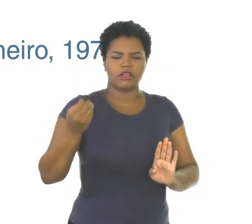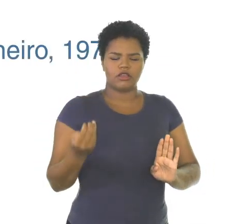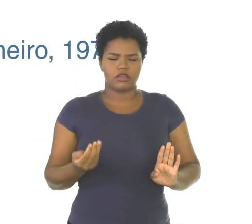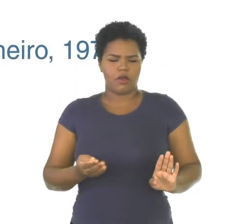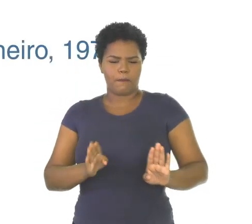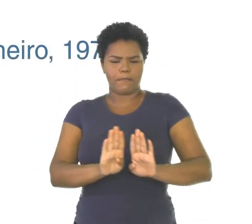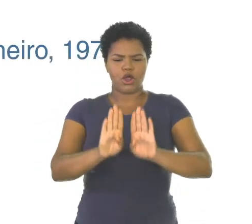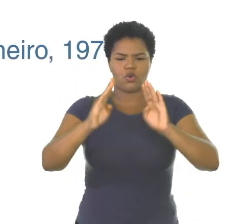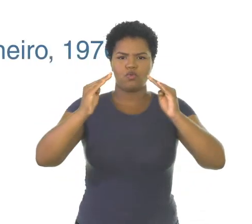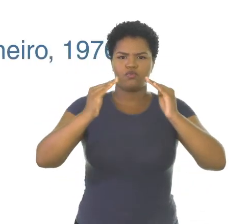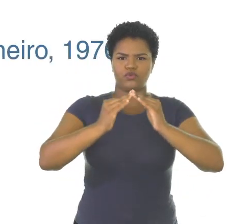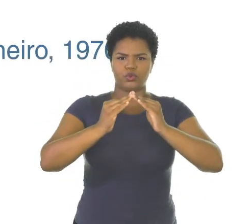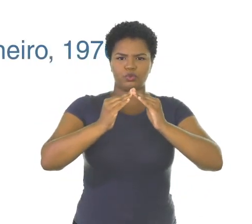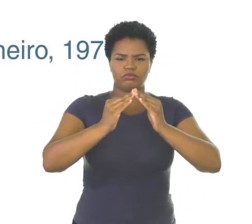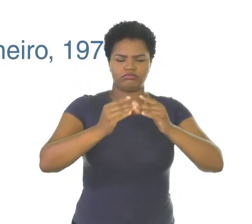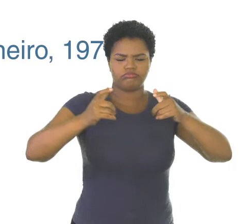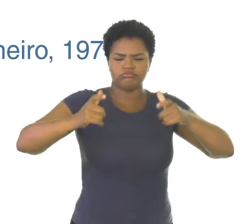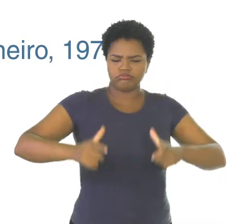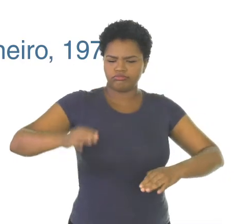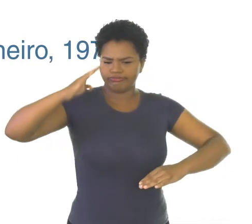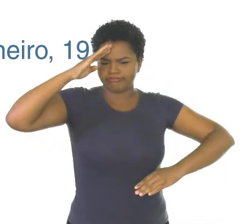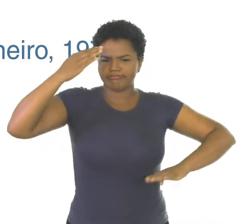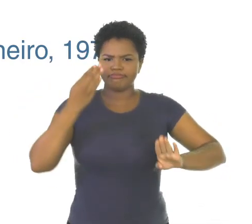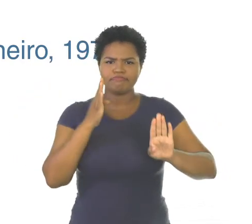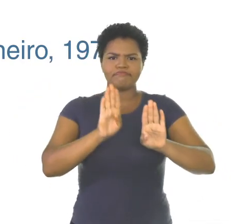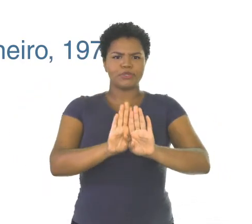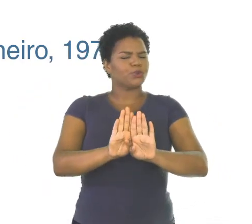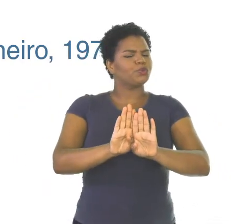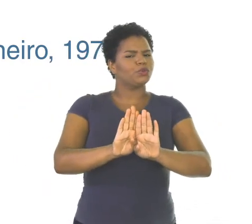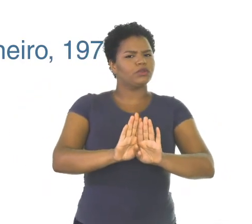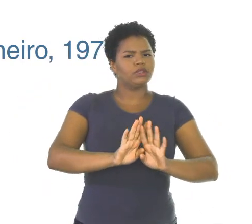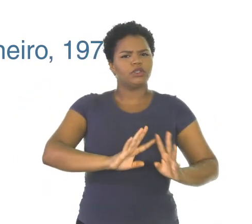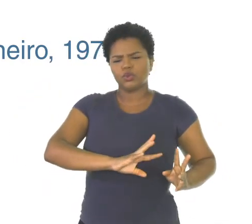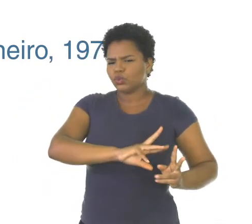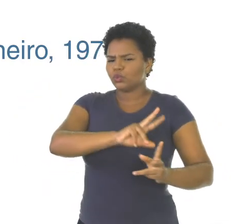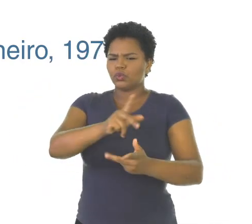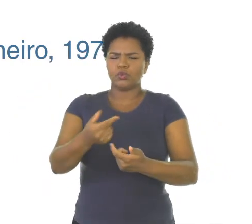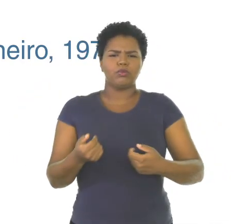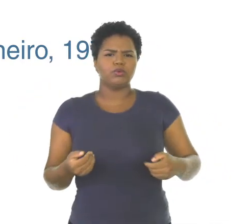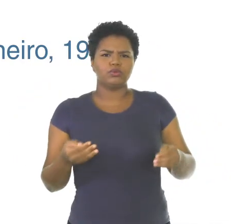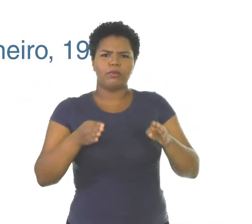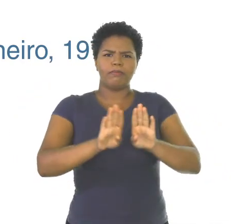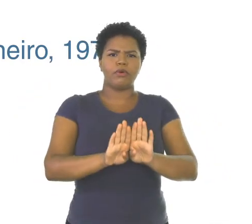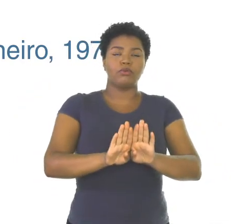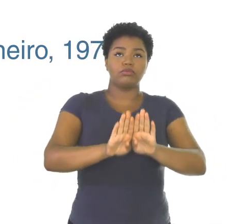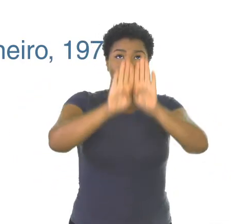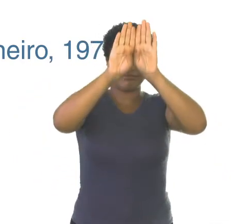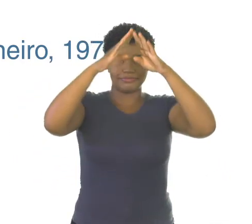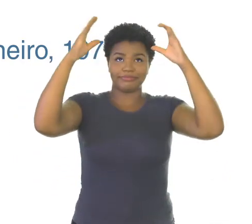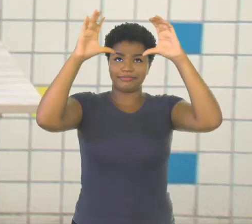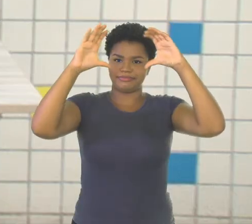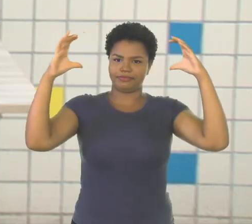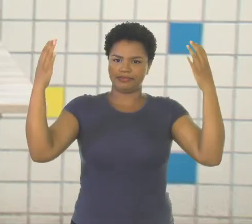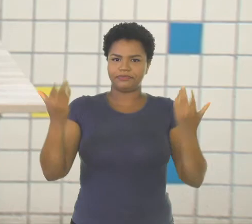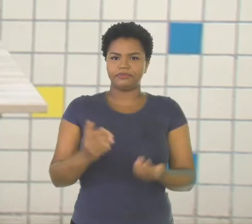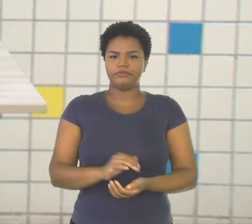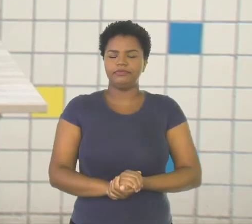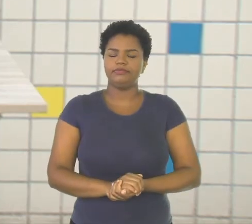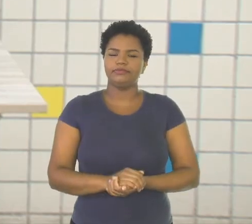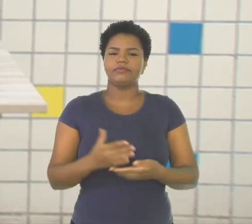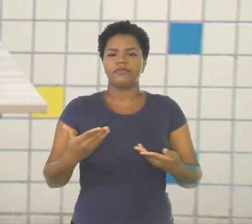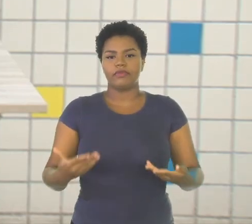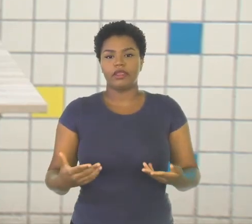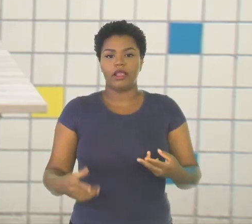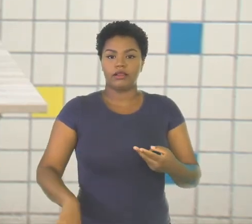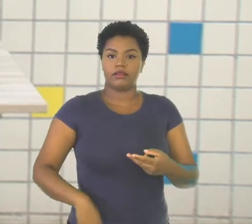da casa, fecho a frente do quartel, fecho tudo nesse mundo, só vivo aberto no céu. Aqui nós temos